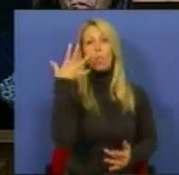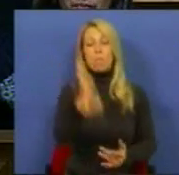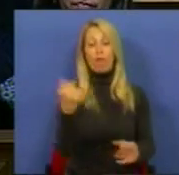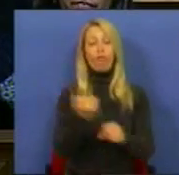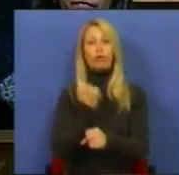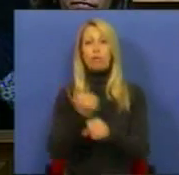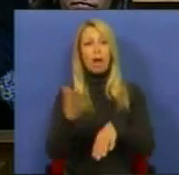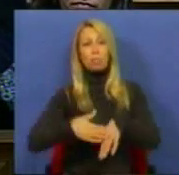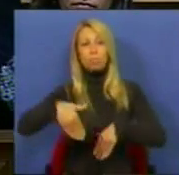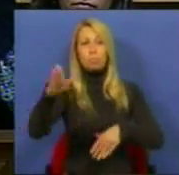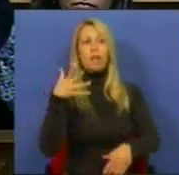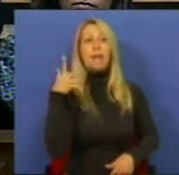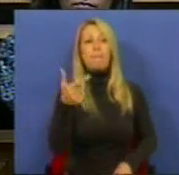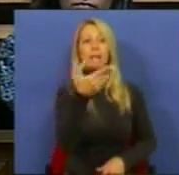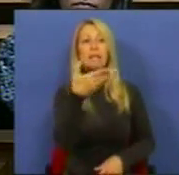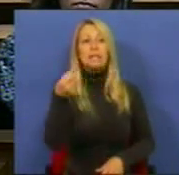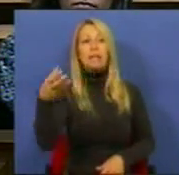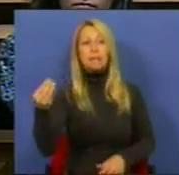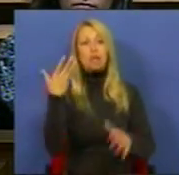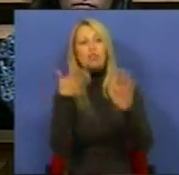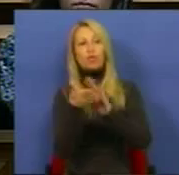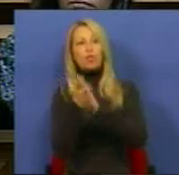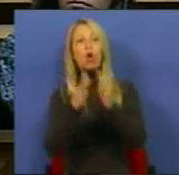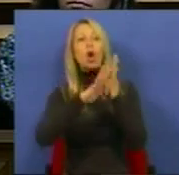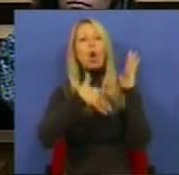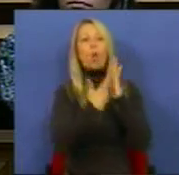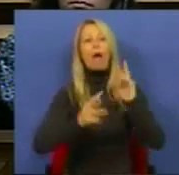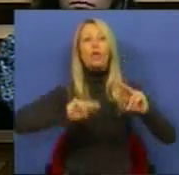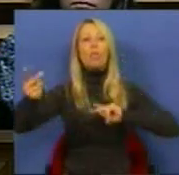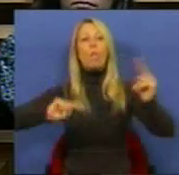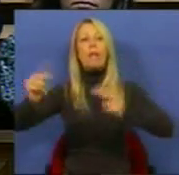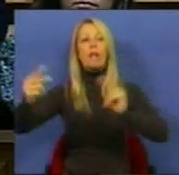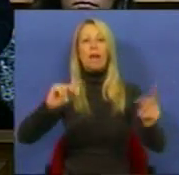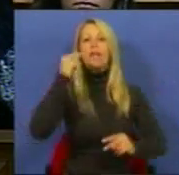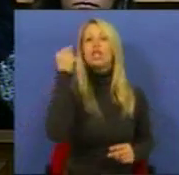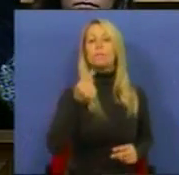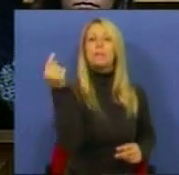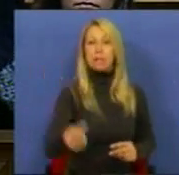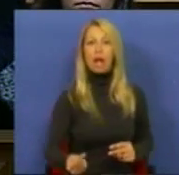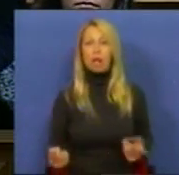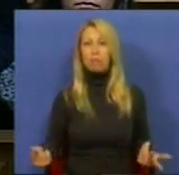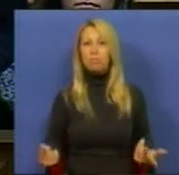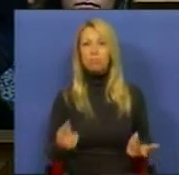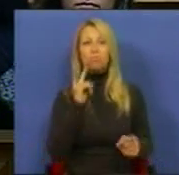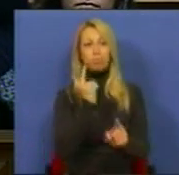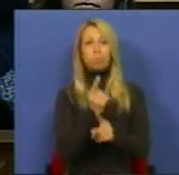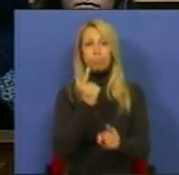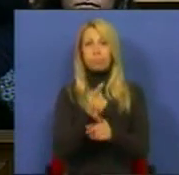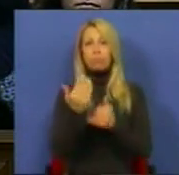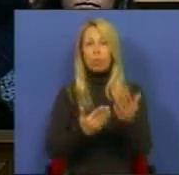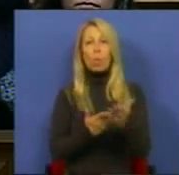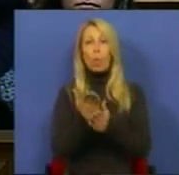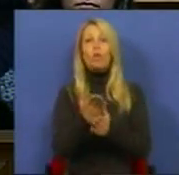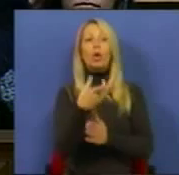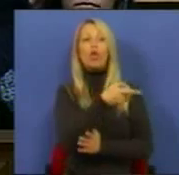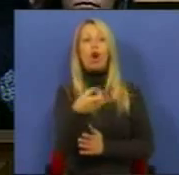embora, 1.700 colocados no quadro de mobilidade especial, subsistindo ainda cerca de 900